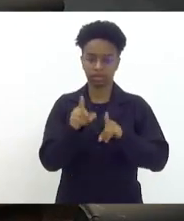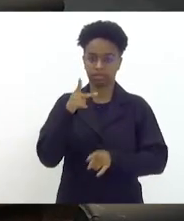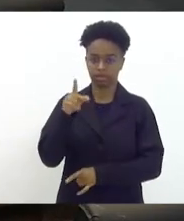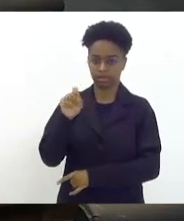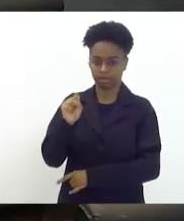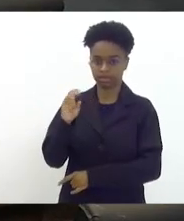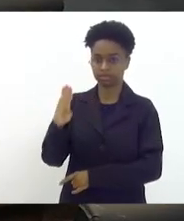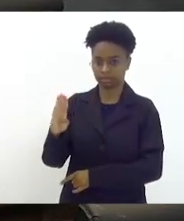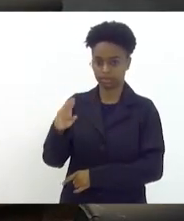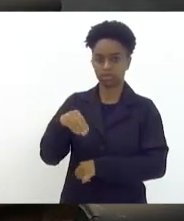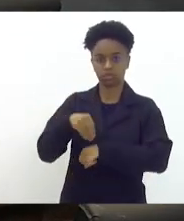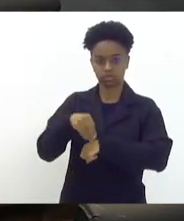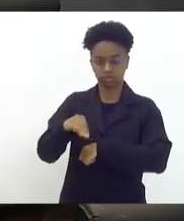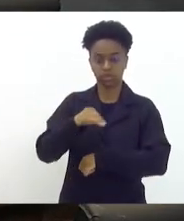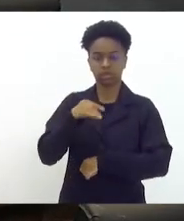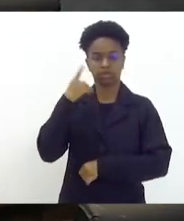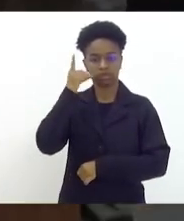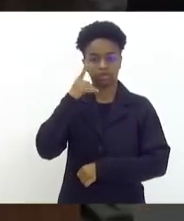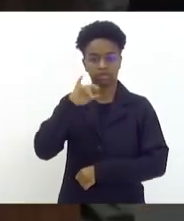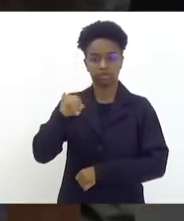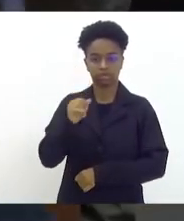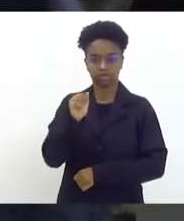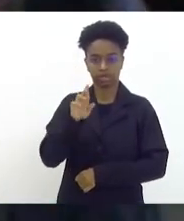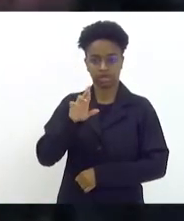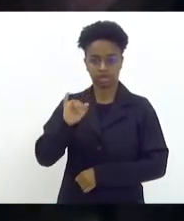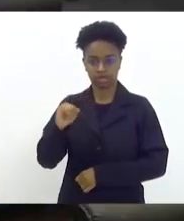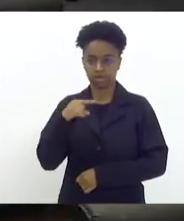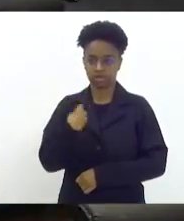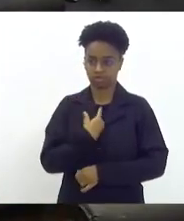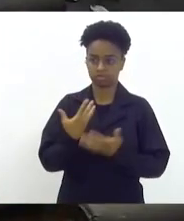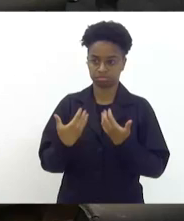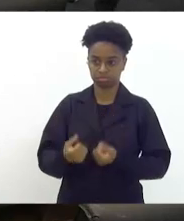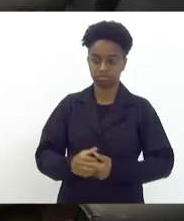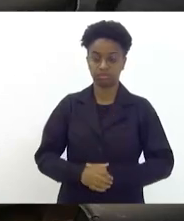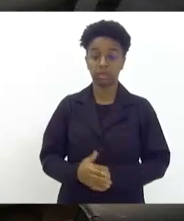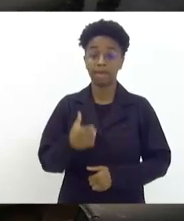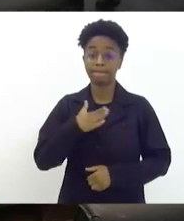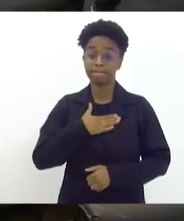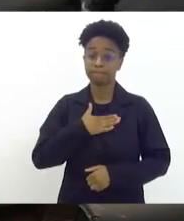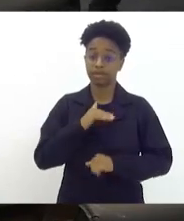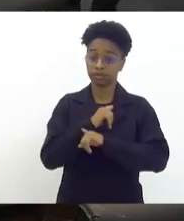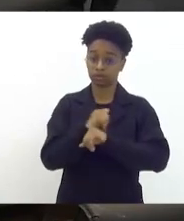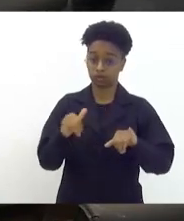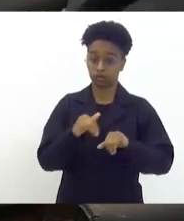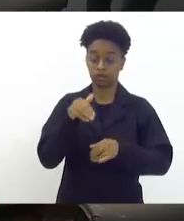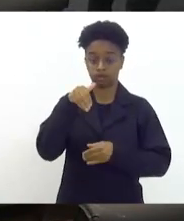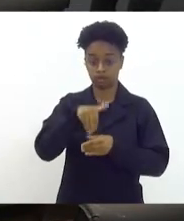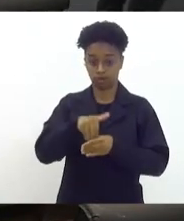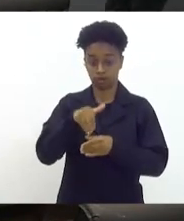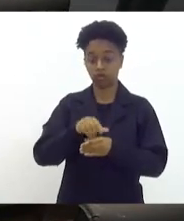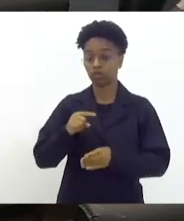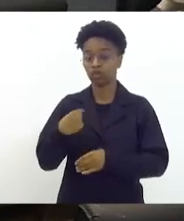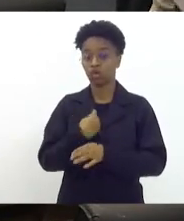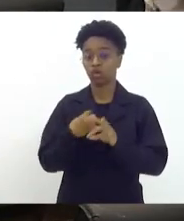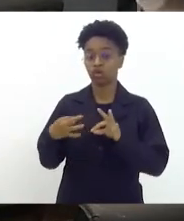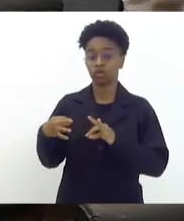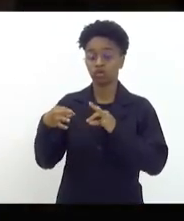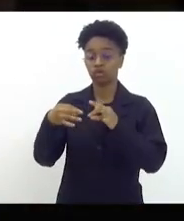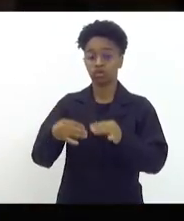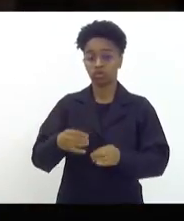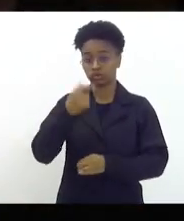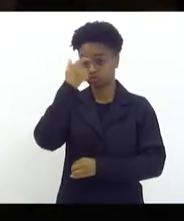do deputado Jari acatada por nós minha declaração de voto presidente todos nós somos